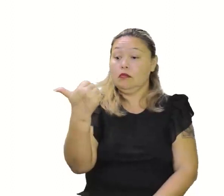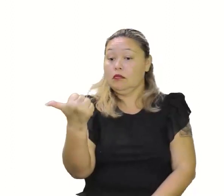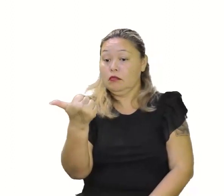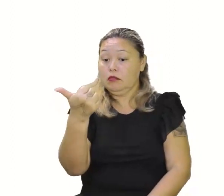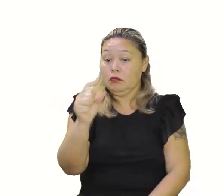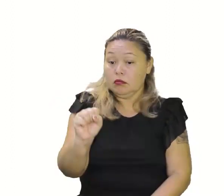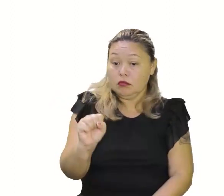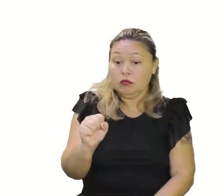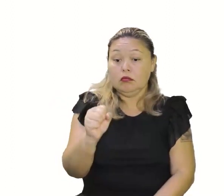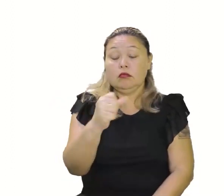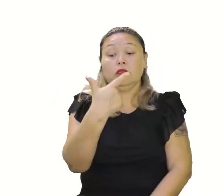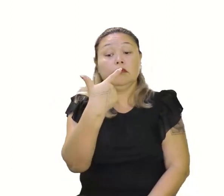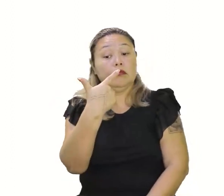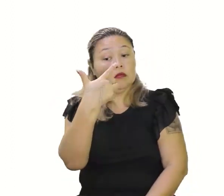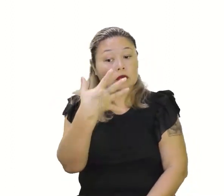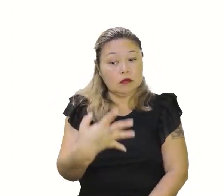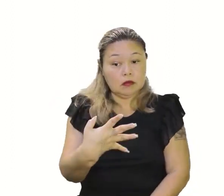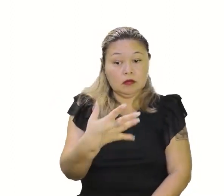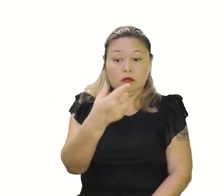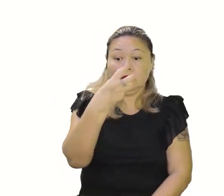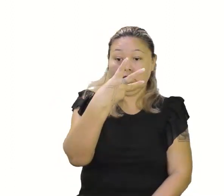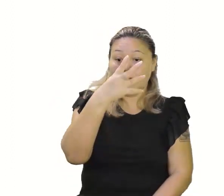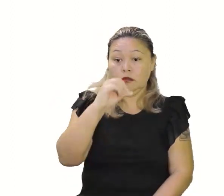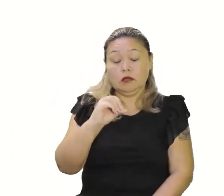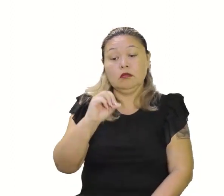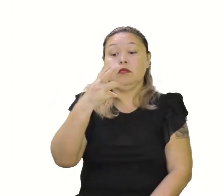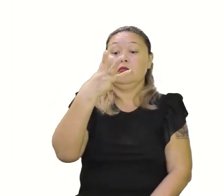18, 24, 30 ou